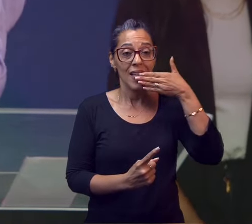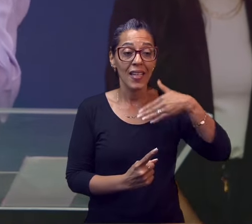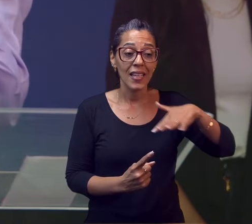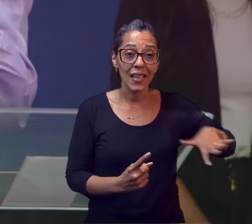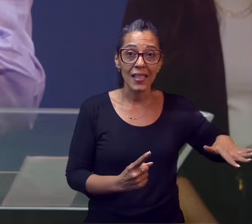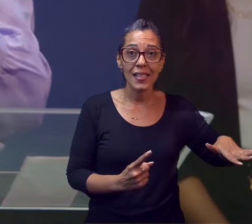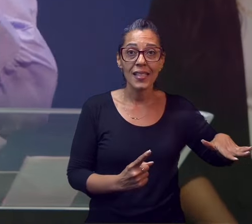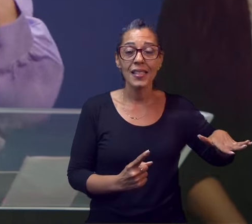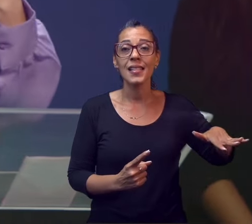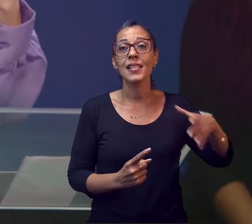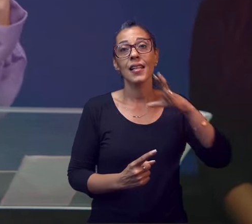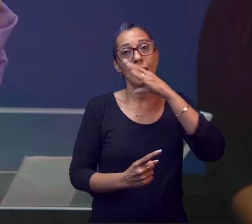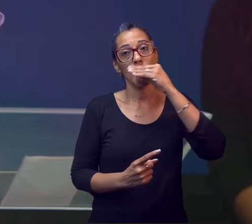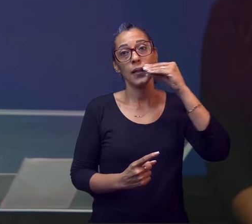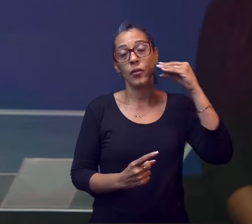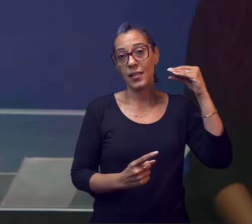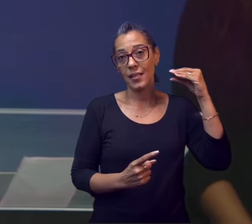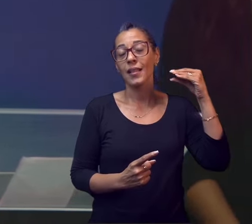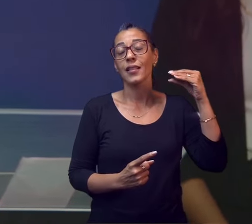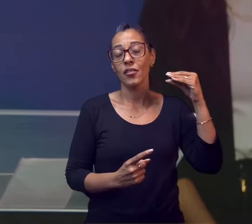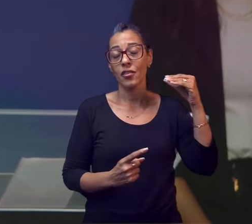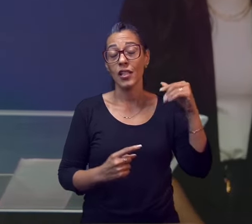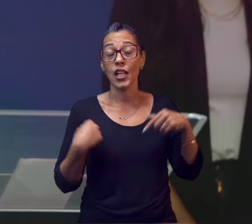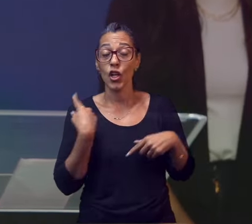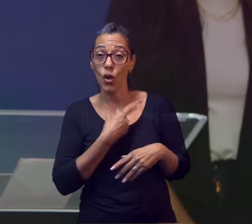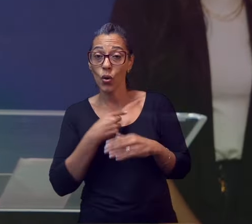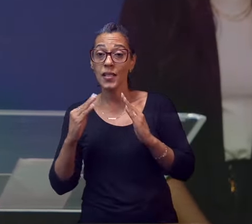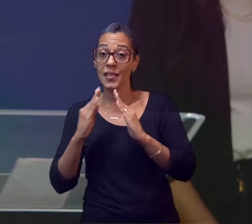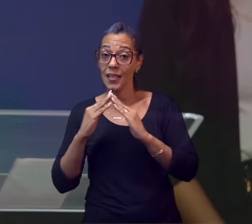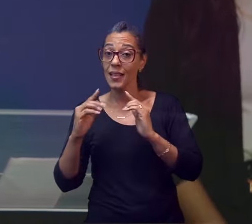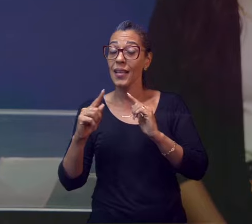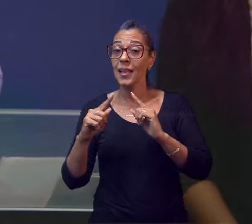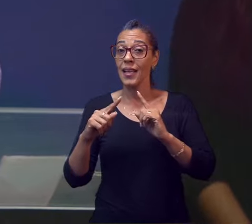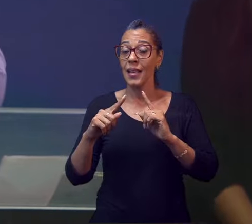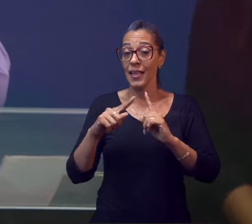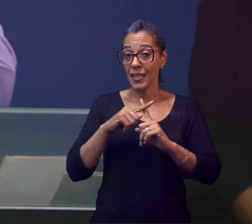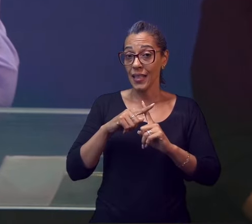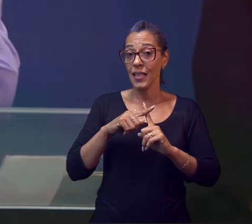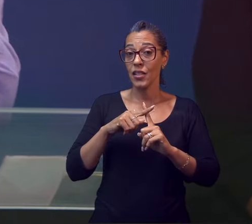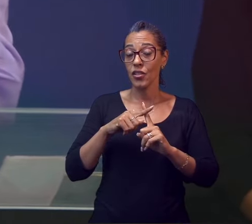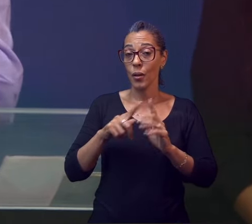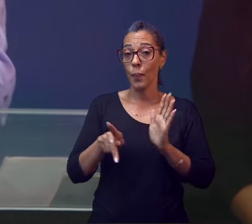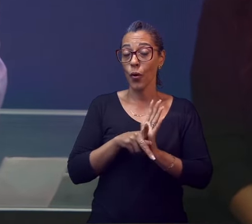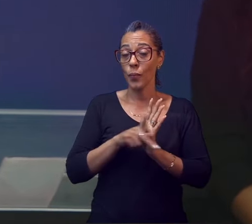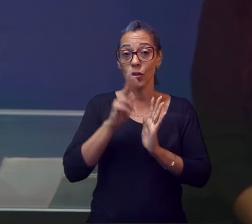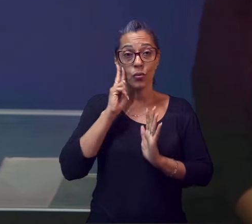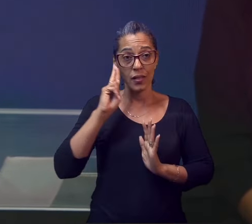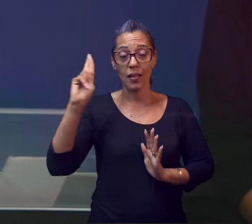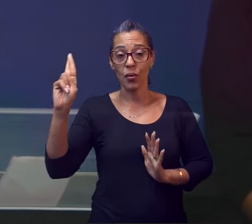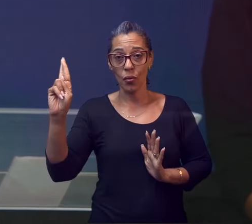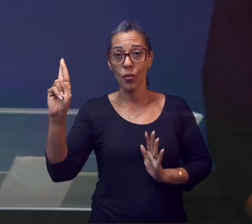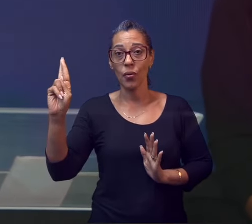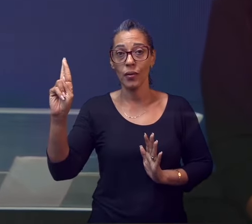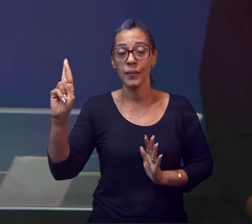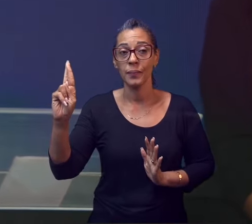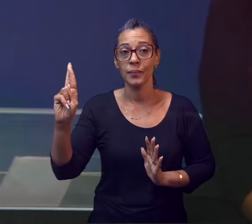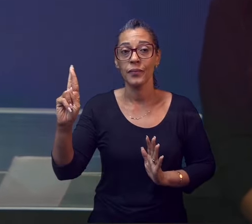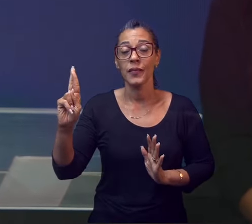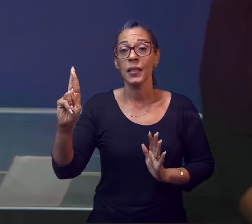moral e espiritual muito grande o senhor Ele não me chamou para ser